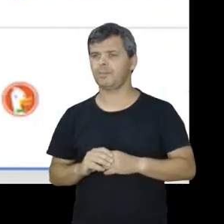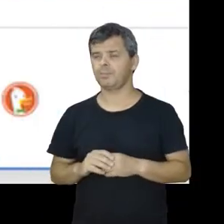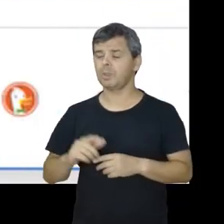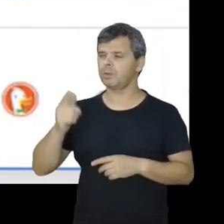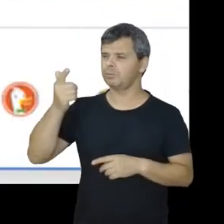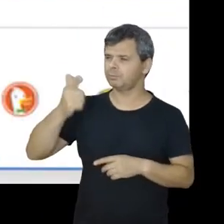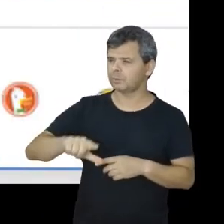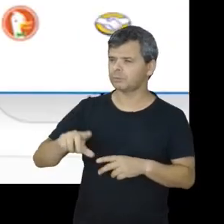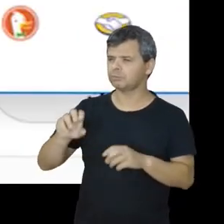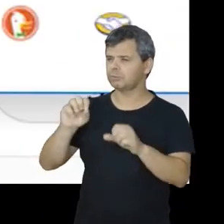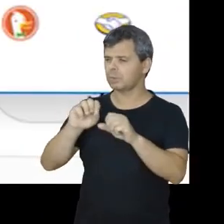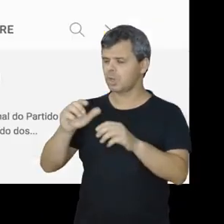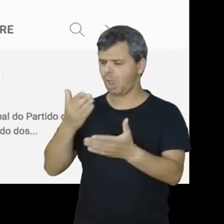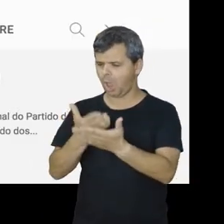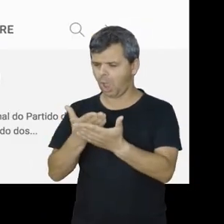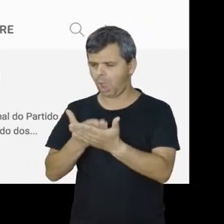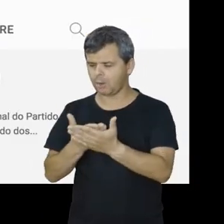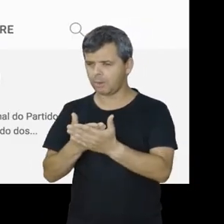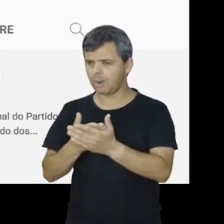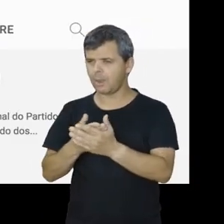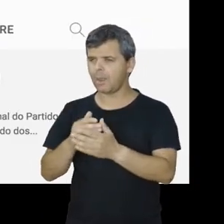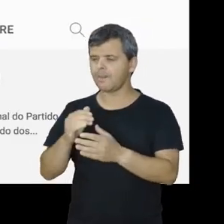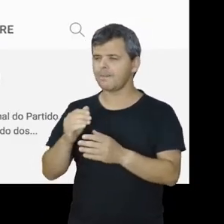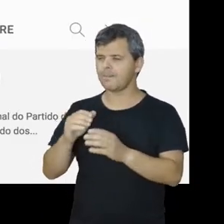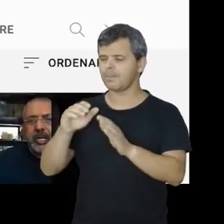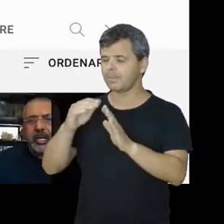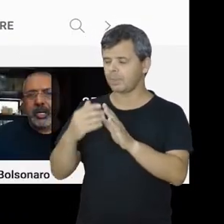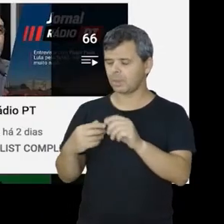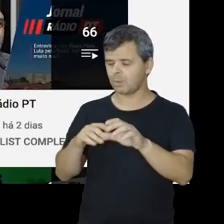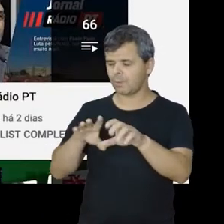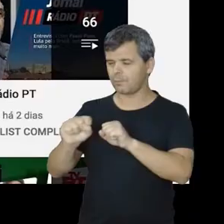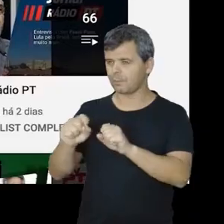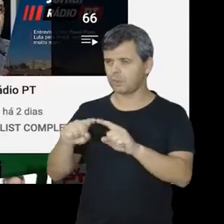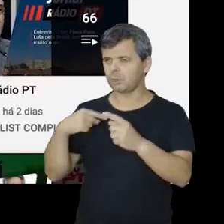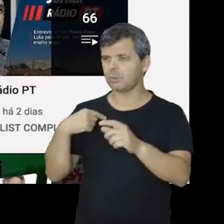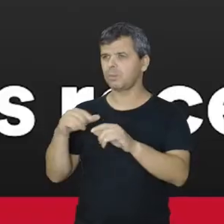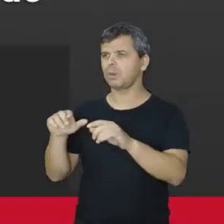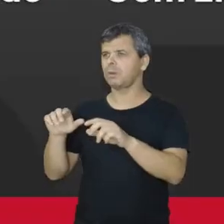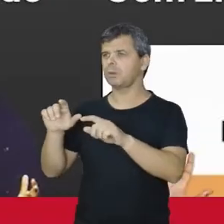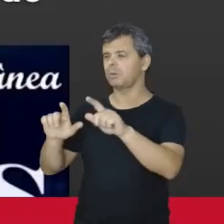Reveja esta e outras aulas na playlist TV Elas por Elas Formação,